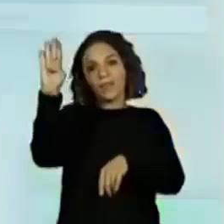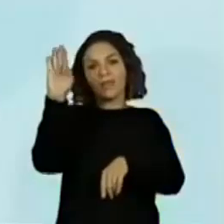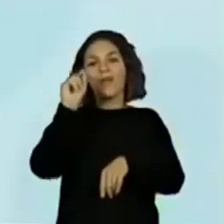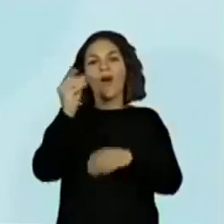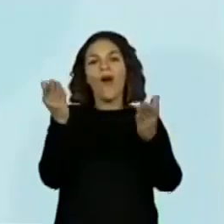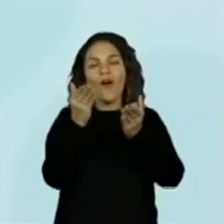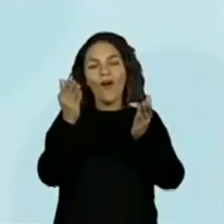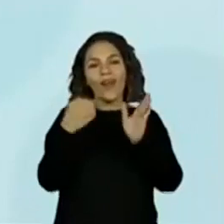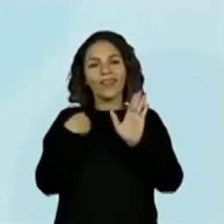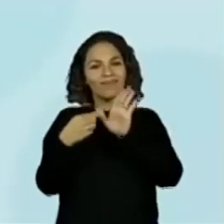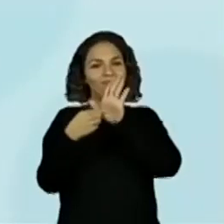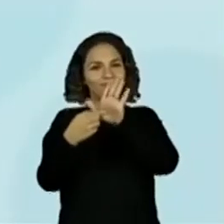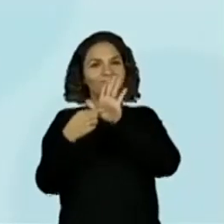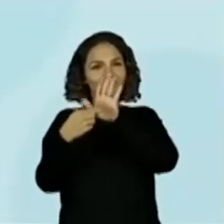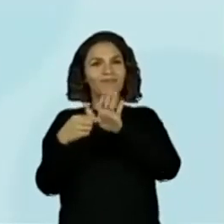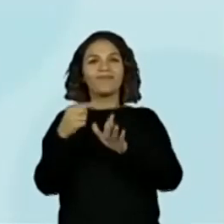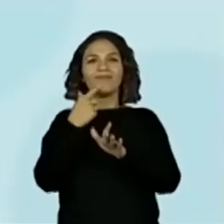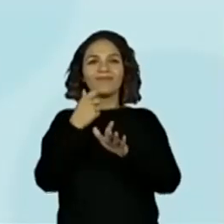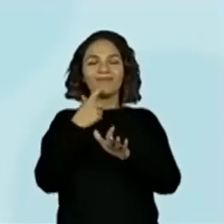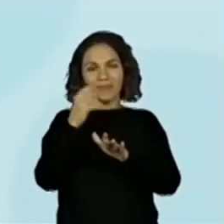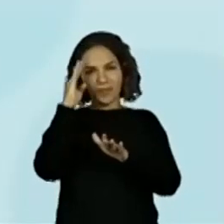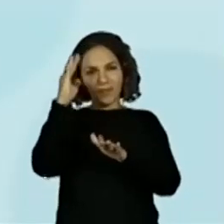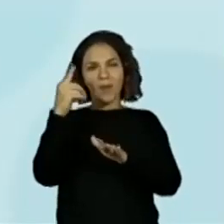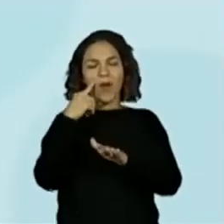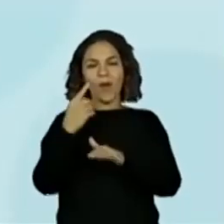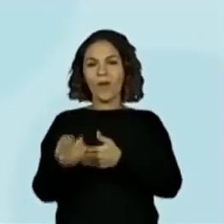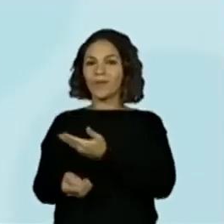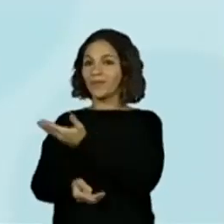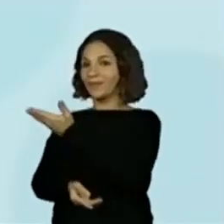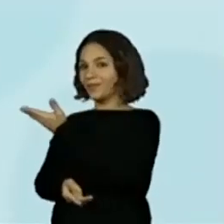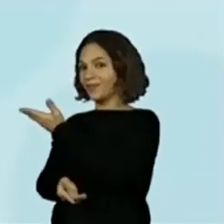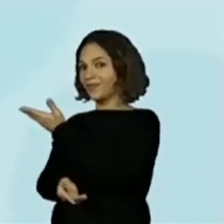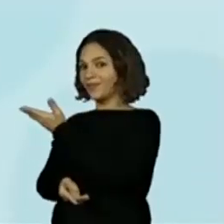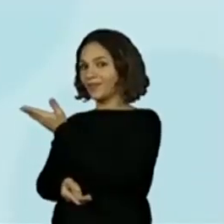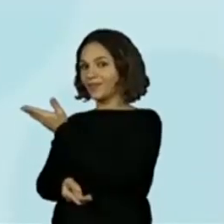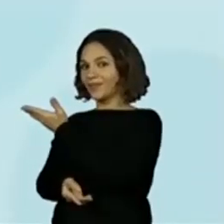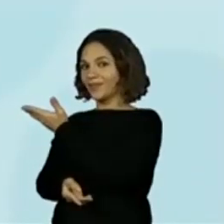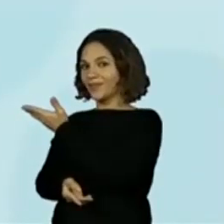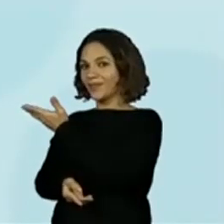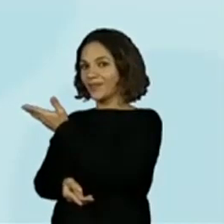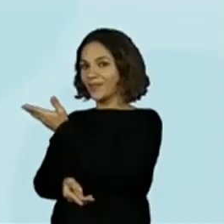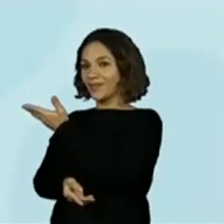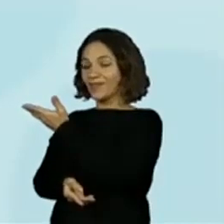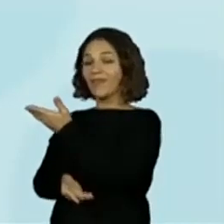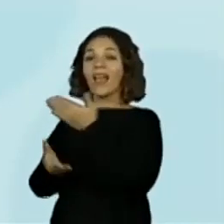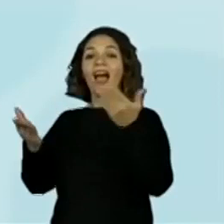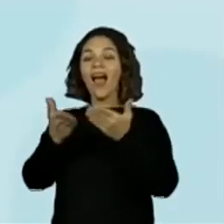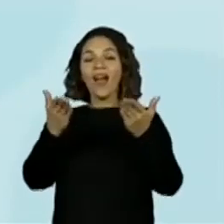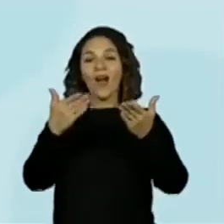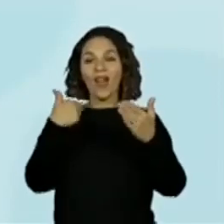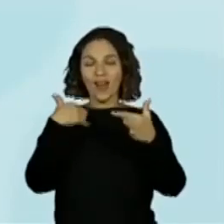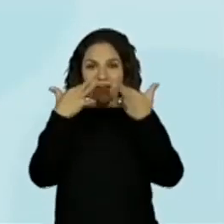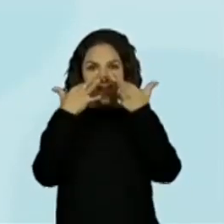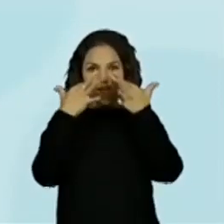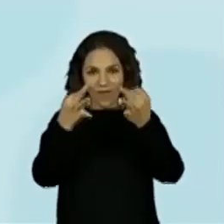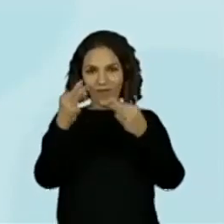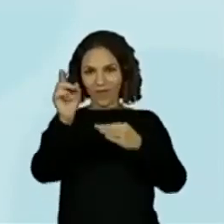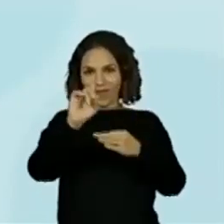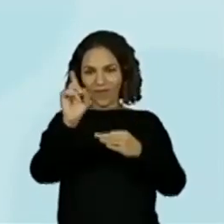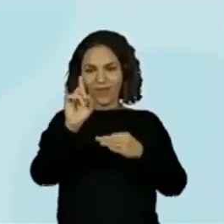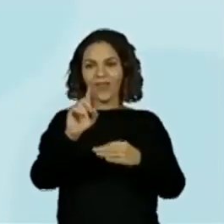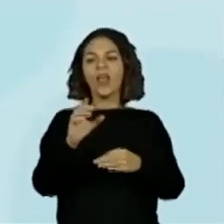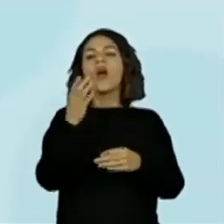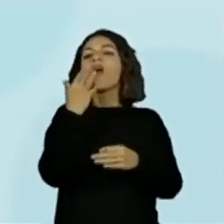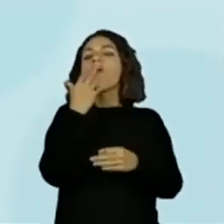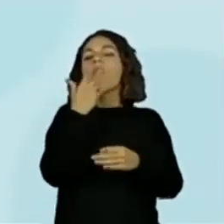está trabalhando, tá bom? A que a gente não está trabalhando, eu não coloquei, eu deixei ela da mesma cor